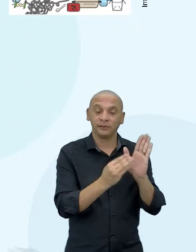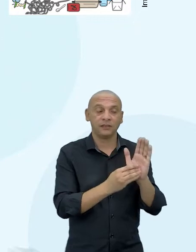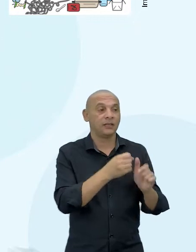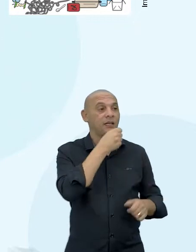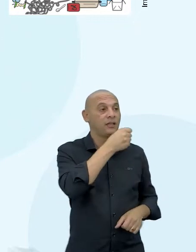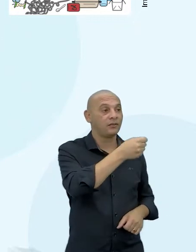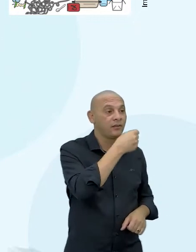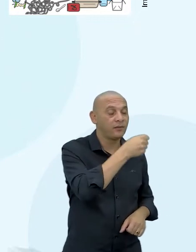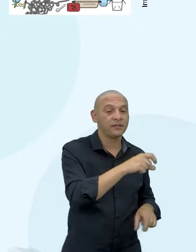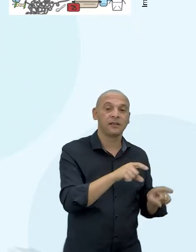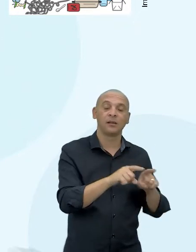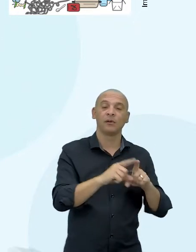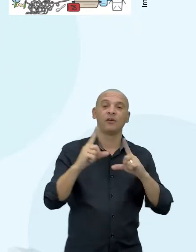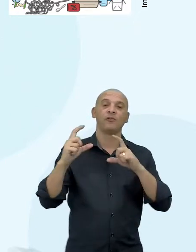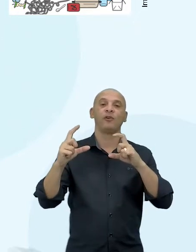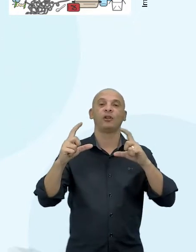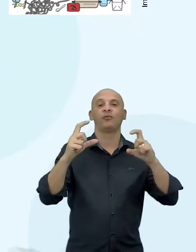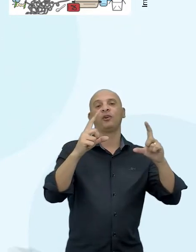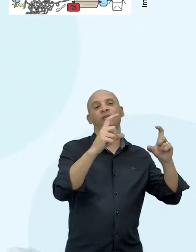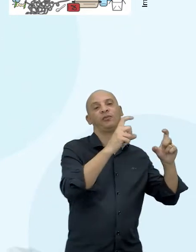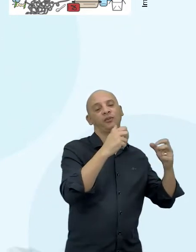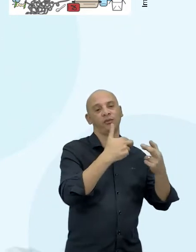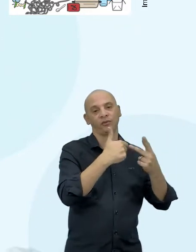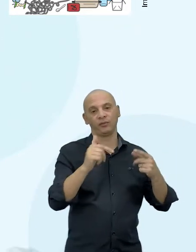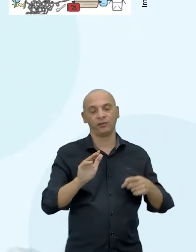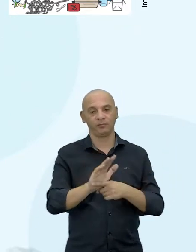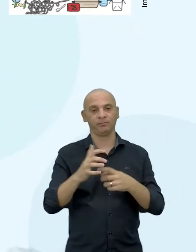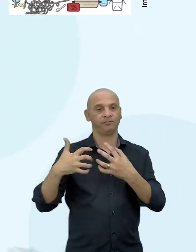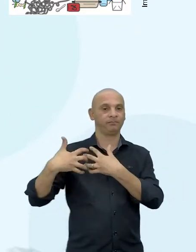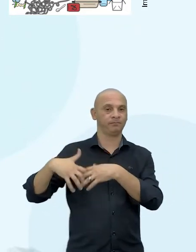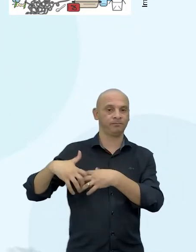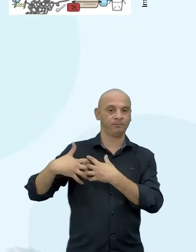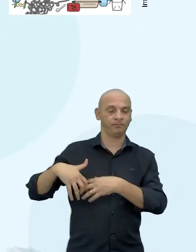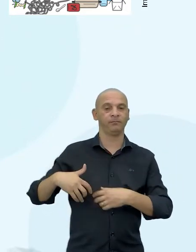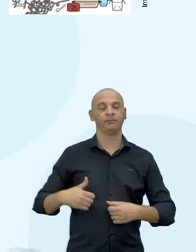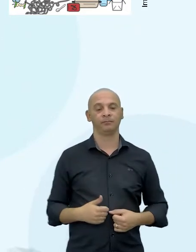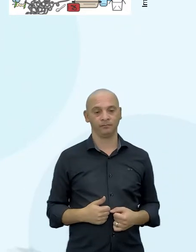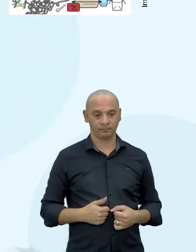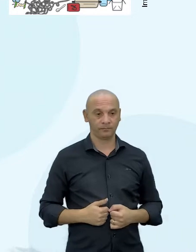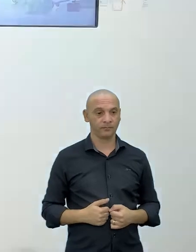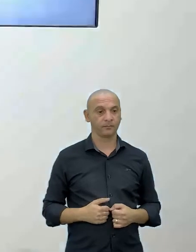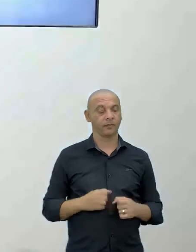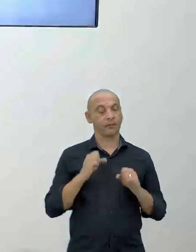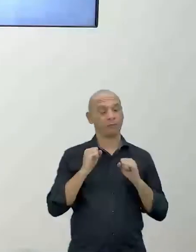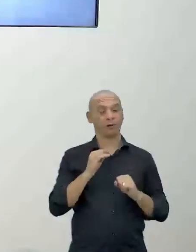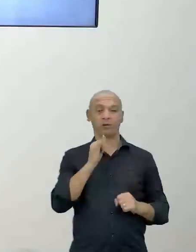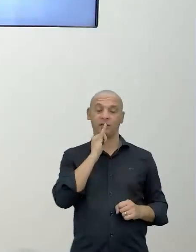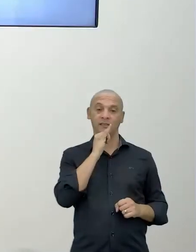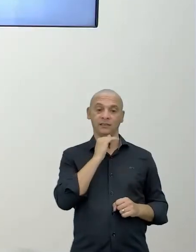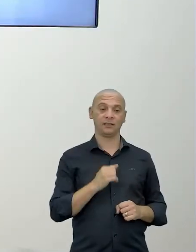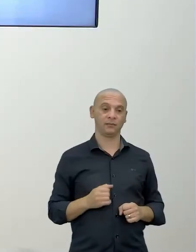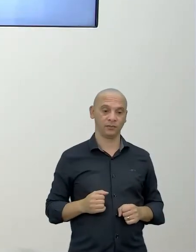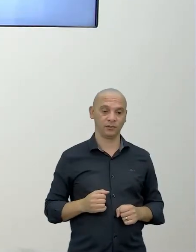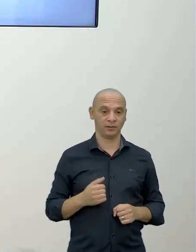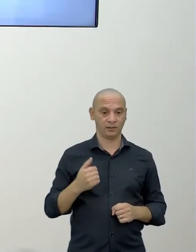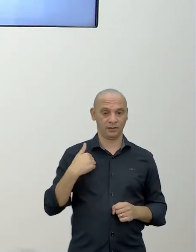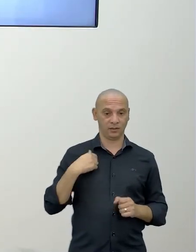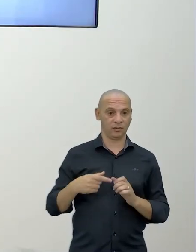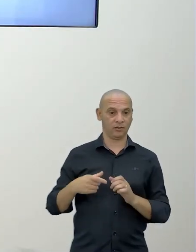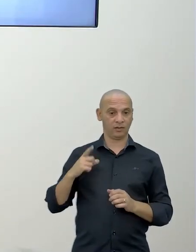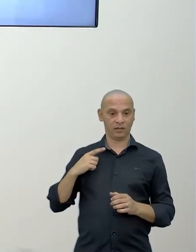aqui, nessa parte, né, da pesquisa de campo, é onde vai ter que ter o registro não só das entrevistas, mas fotos e outros elementos que